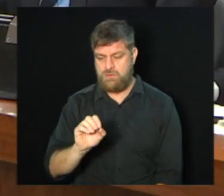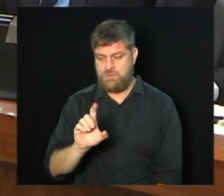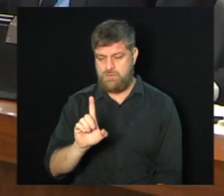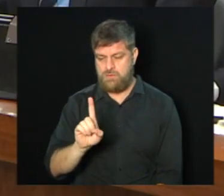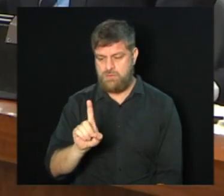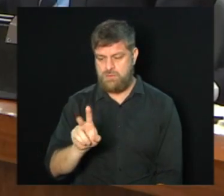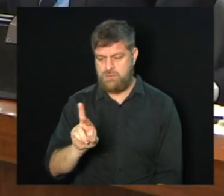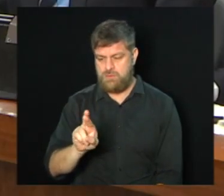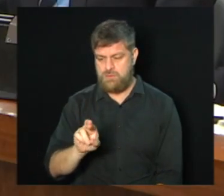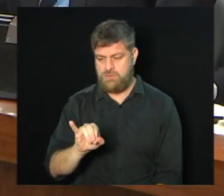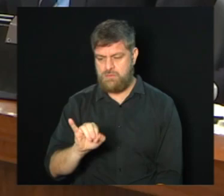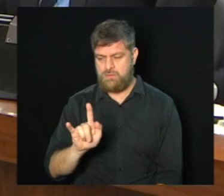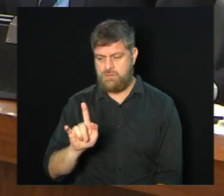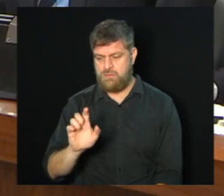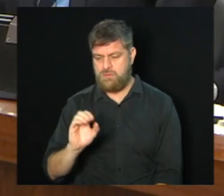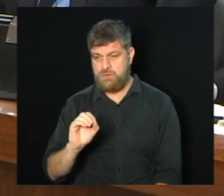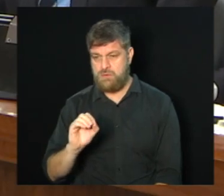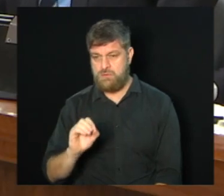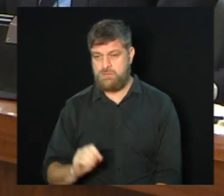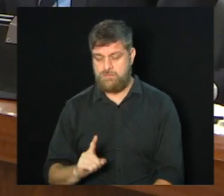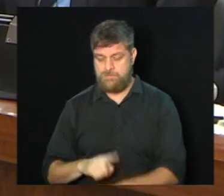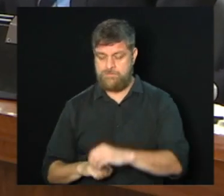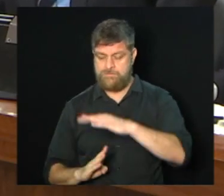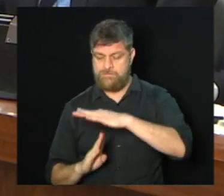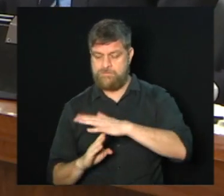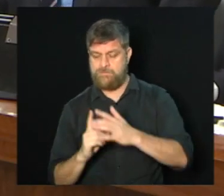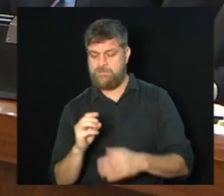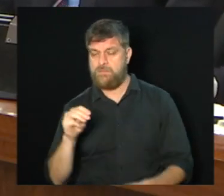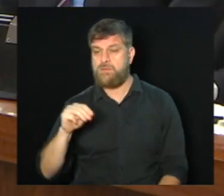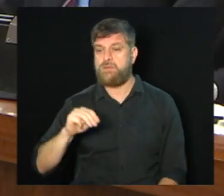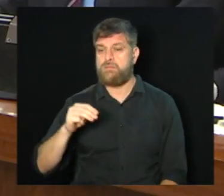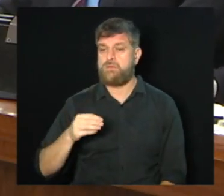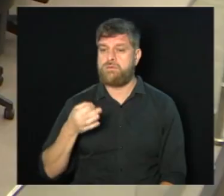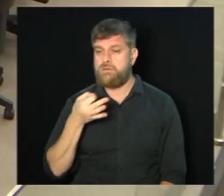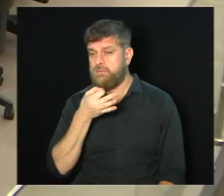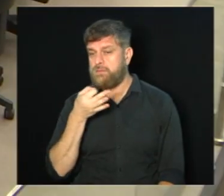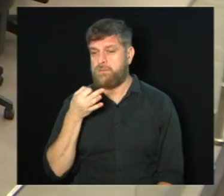Farmatic, vocês têm a tribuna por até 10 minutos.